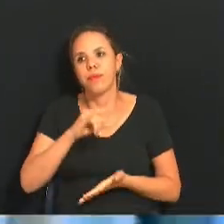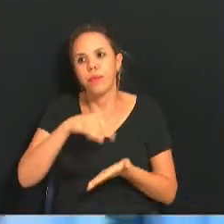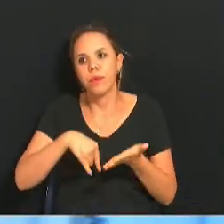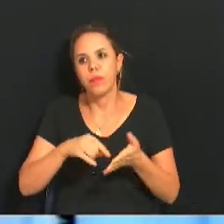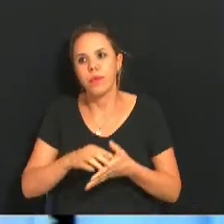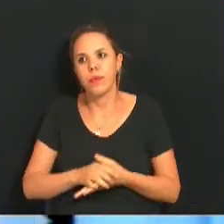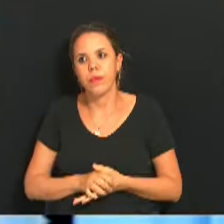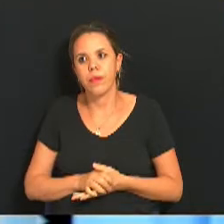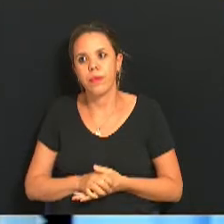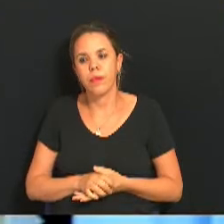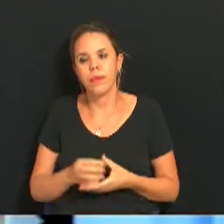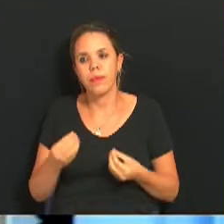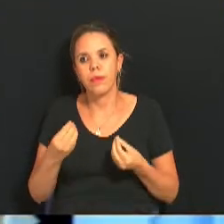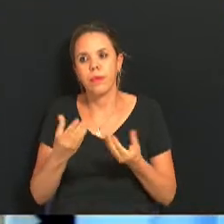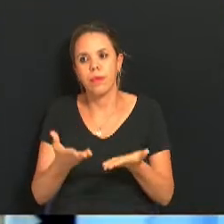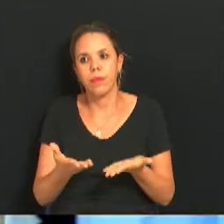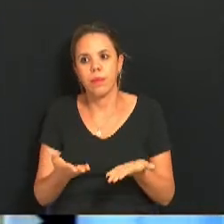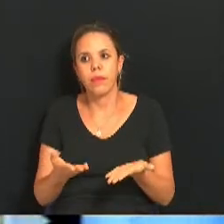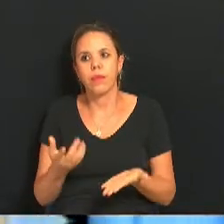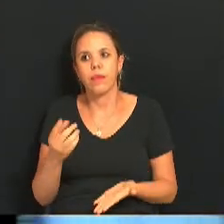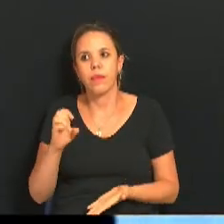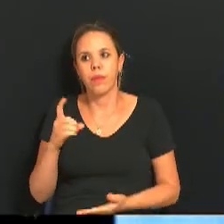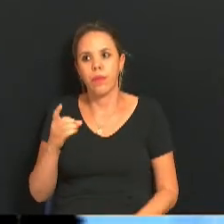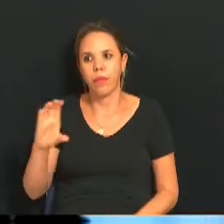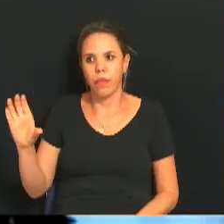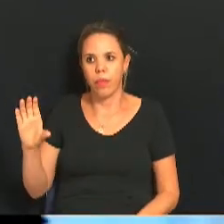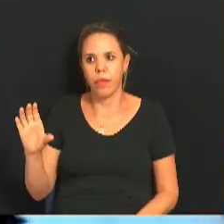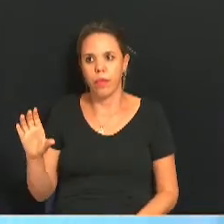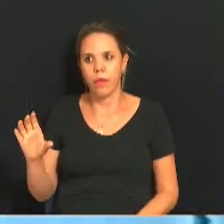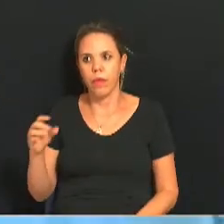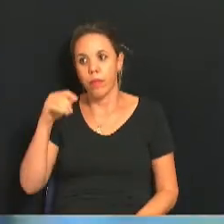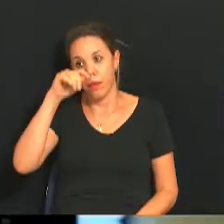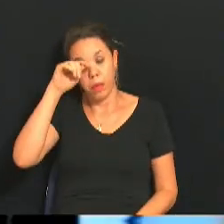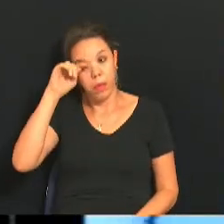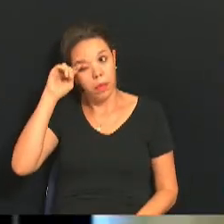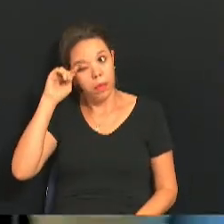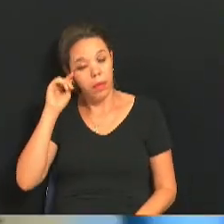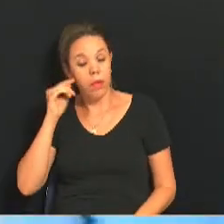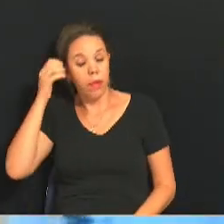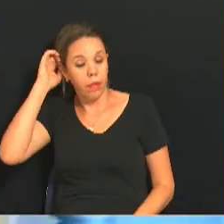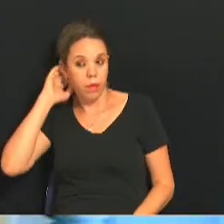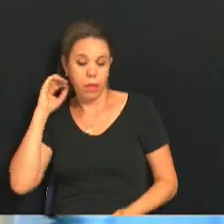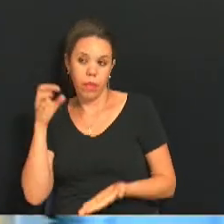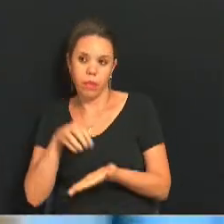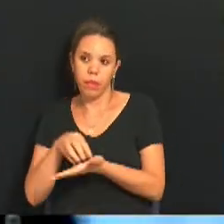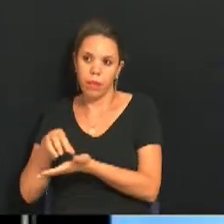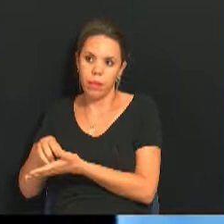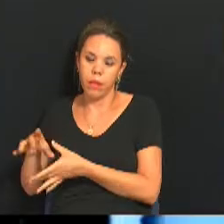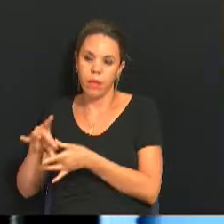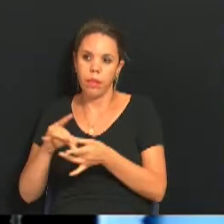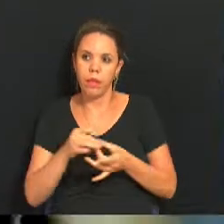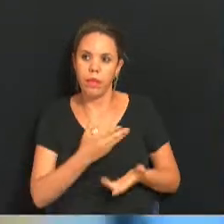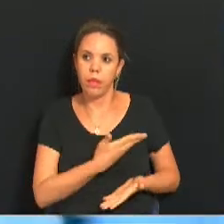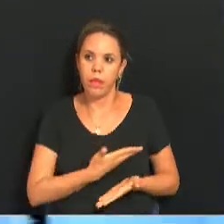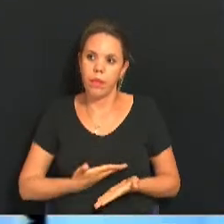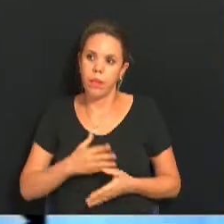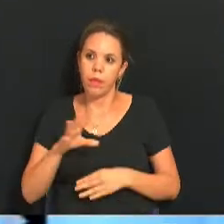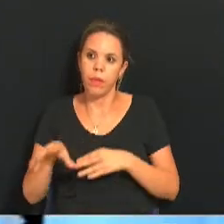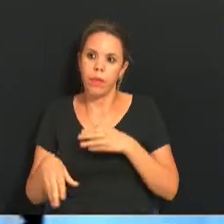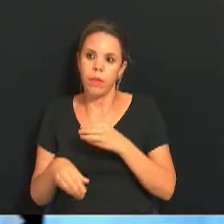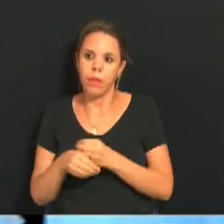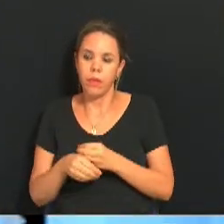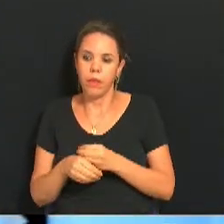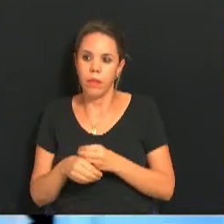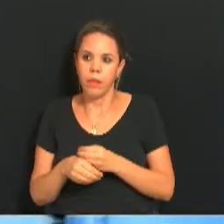enviado para pela emdec acerca do patrimônio da União que compõem o